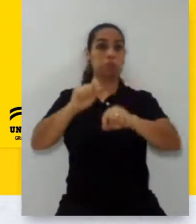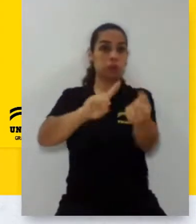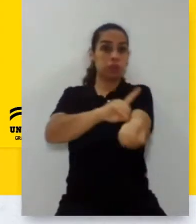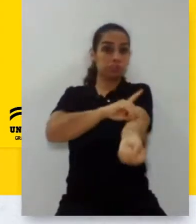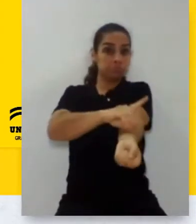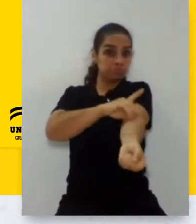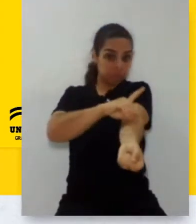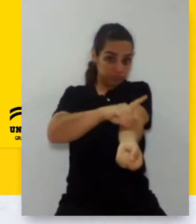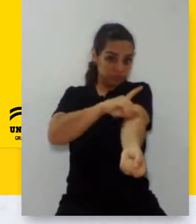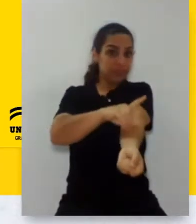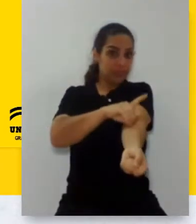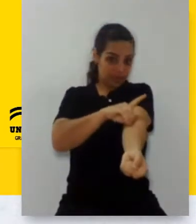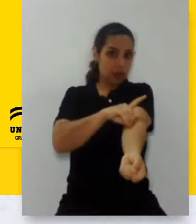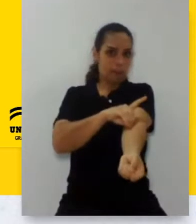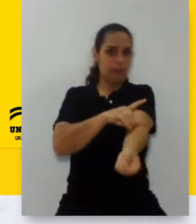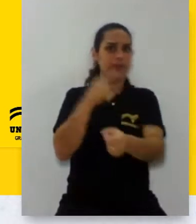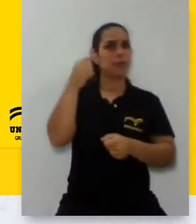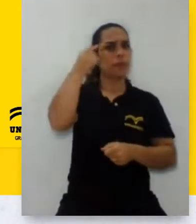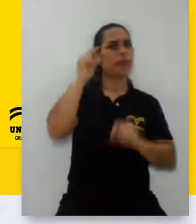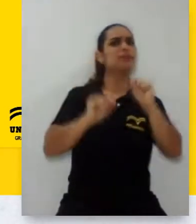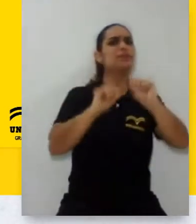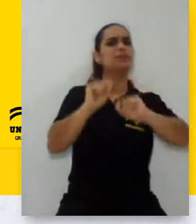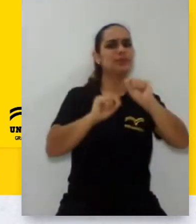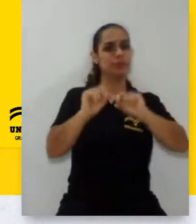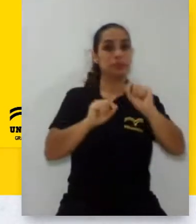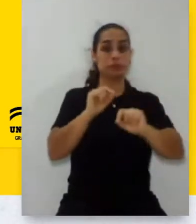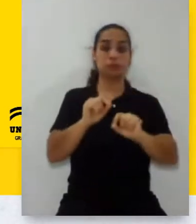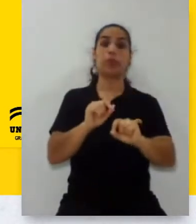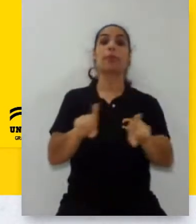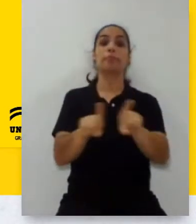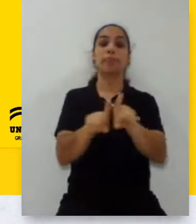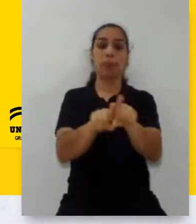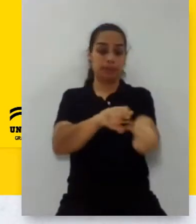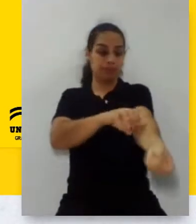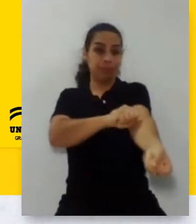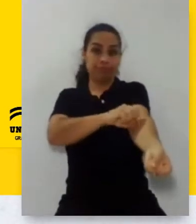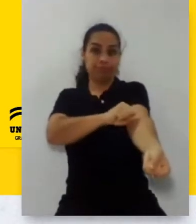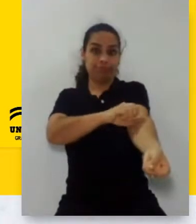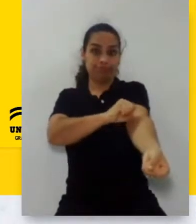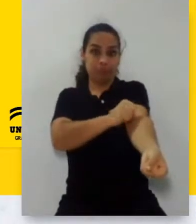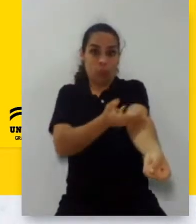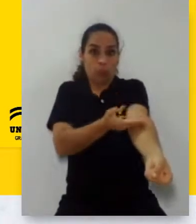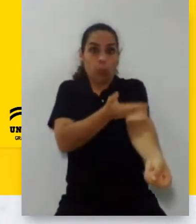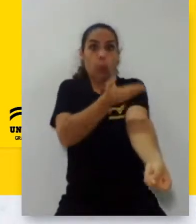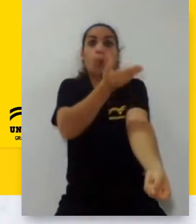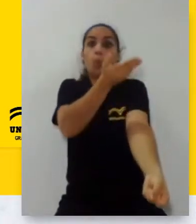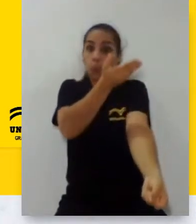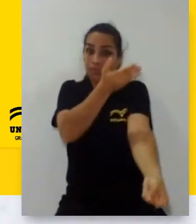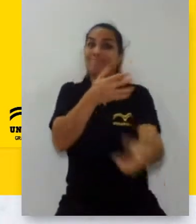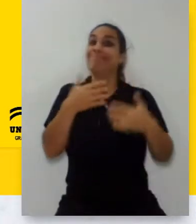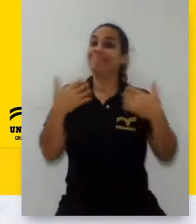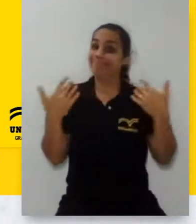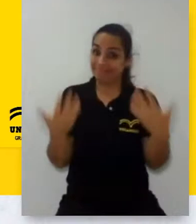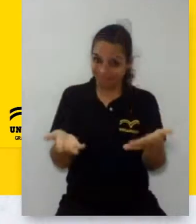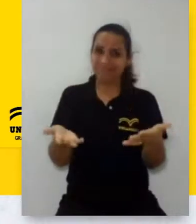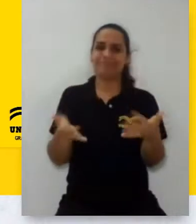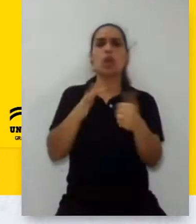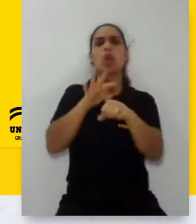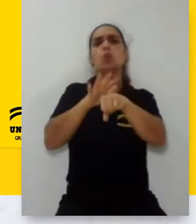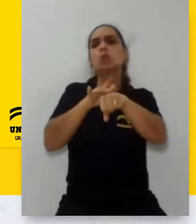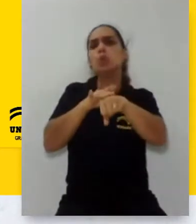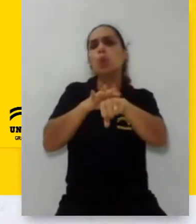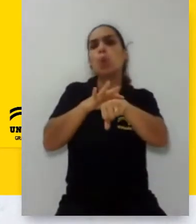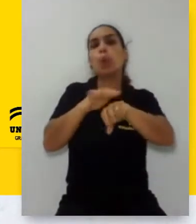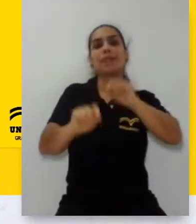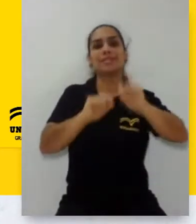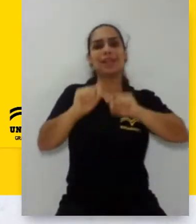síndrome metabólica são a mesma coisa, não é? Mas, enfim, são doenças que nós adquirimos, que nós desenvolvemos, não são transmissíveis, não